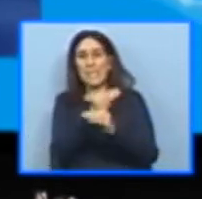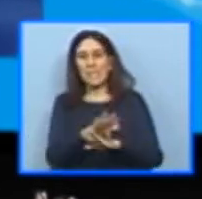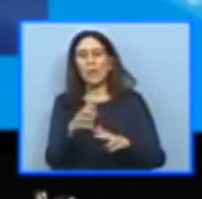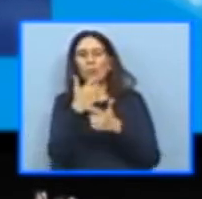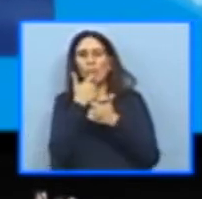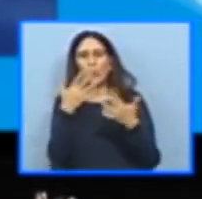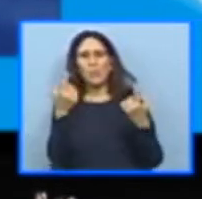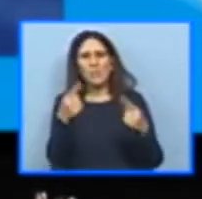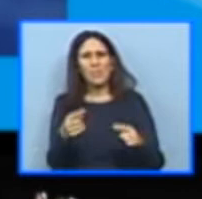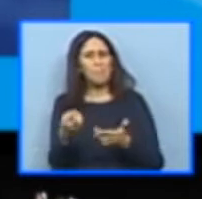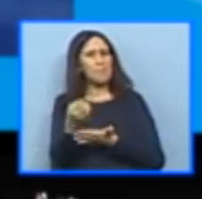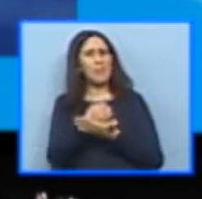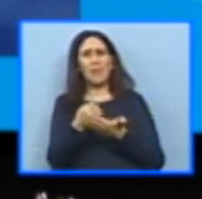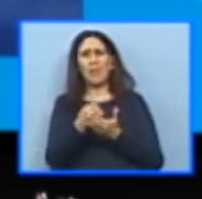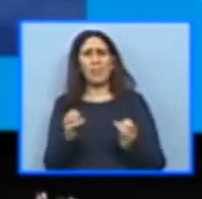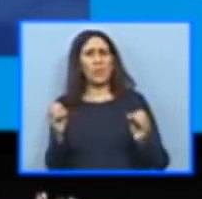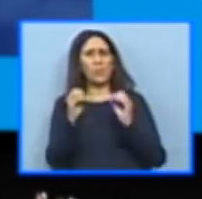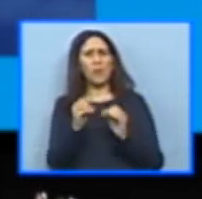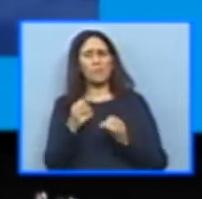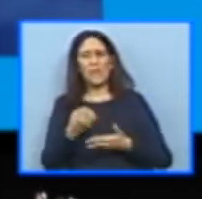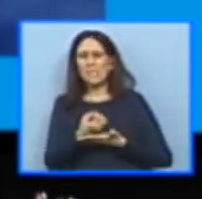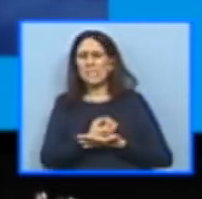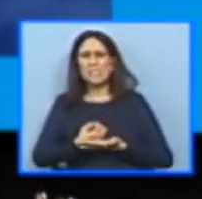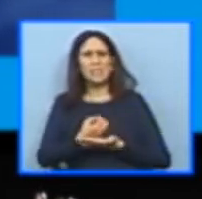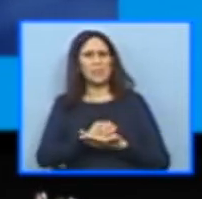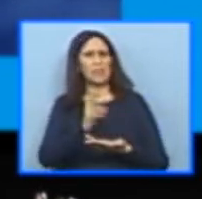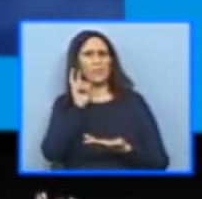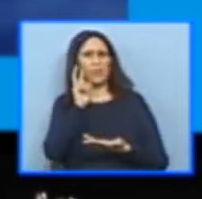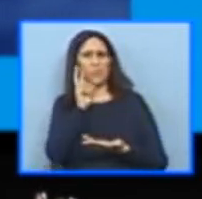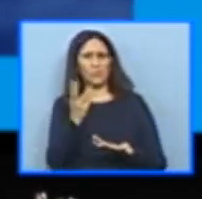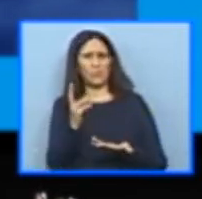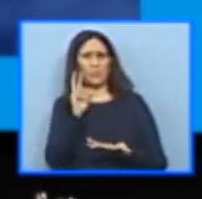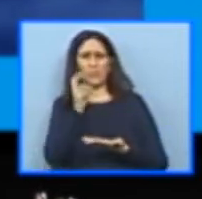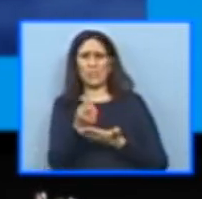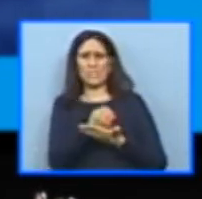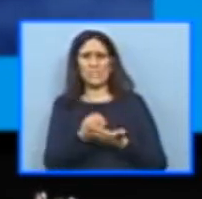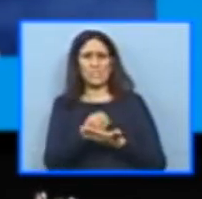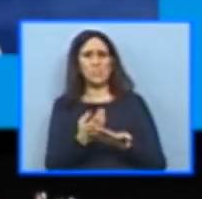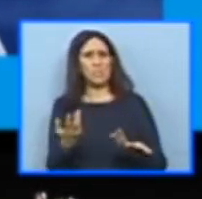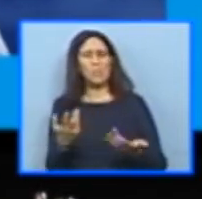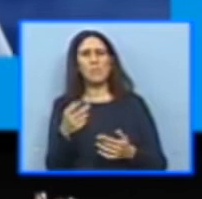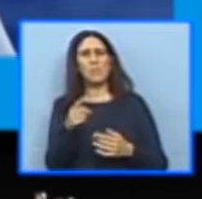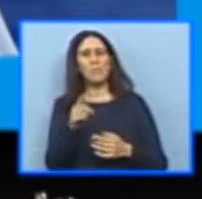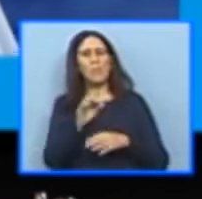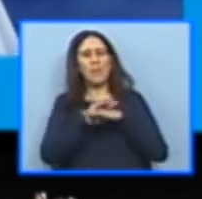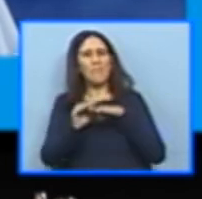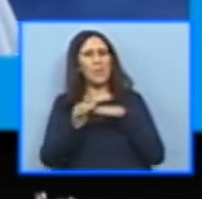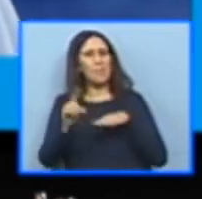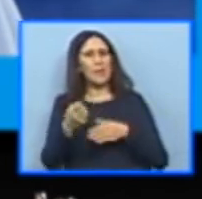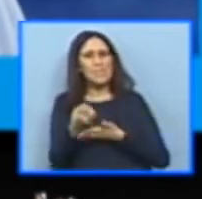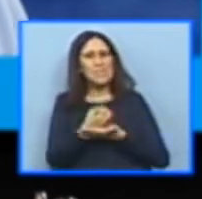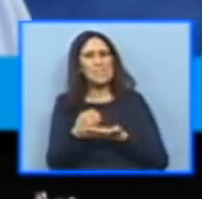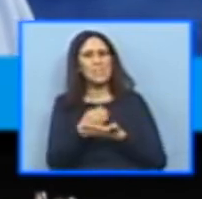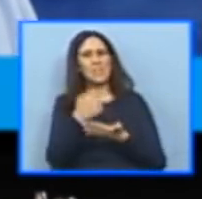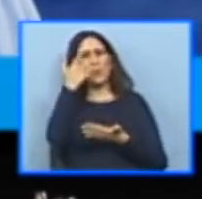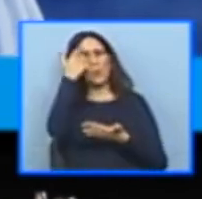têm nada, porque estão despidas de valores, despidas muitas vezes de afeto, despidas de